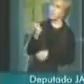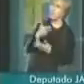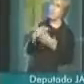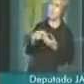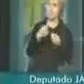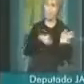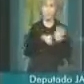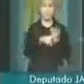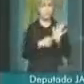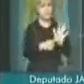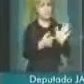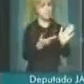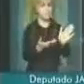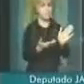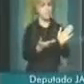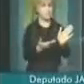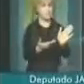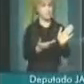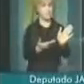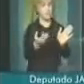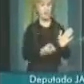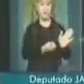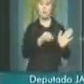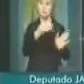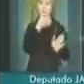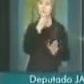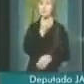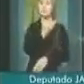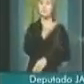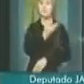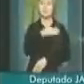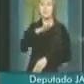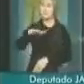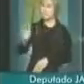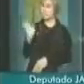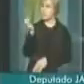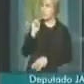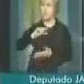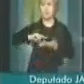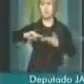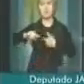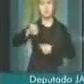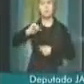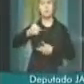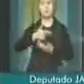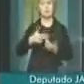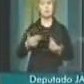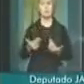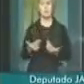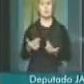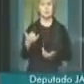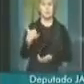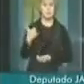pesquisa publicada aqui o número de garotos gays ou homossexuais ou meninas lésbicas repito